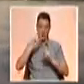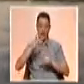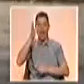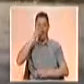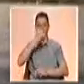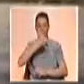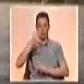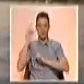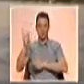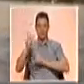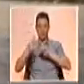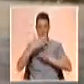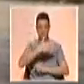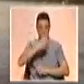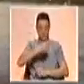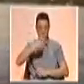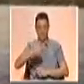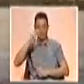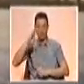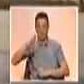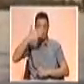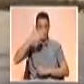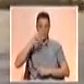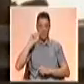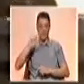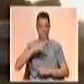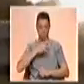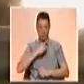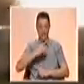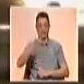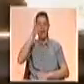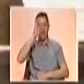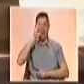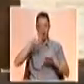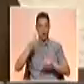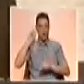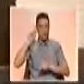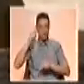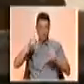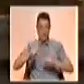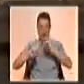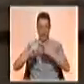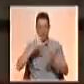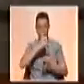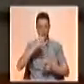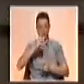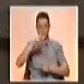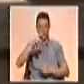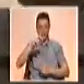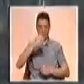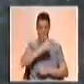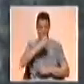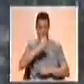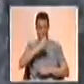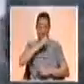de março de 1993 foi o primeiro Dia Mundial da Água, sendo, portanto, este ano de 2013 o 20º ano em que